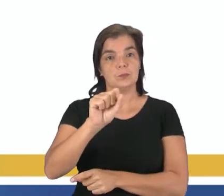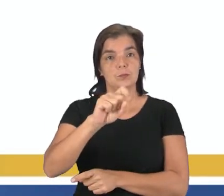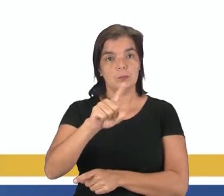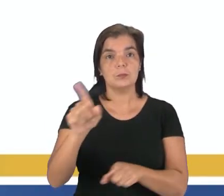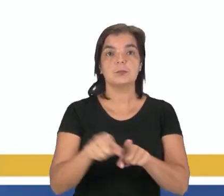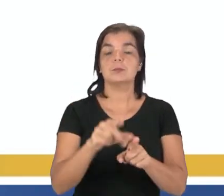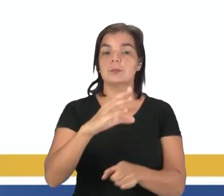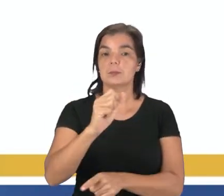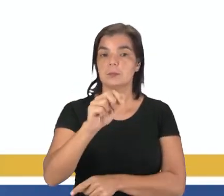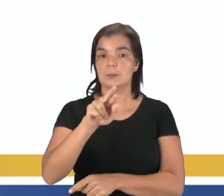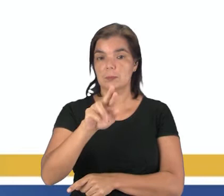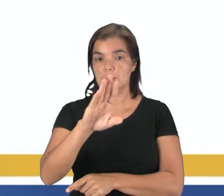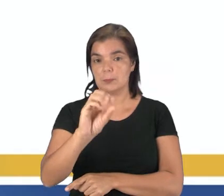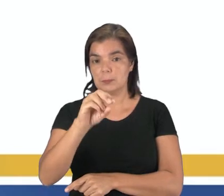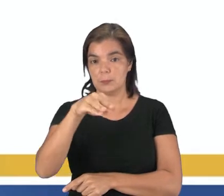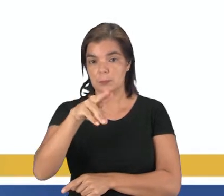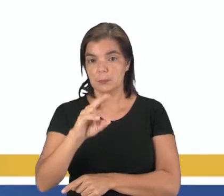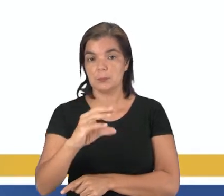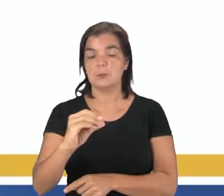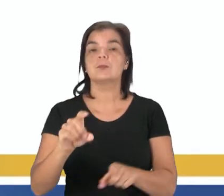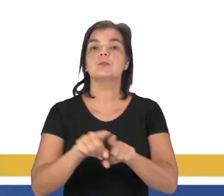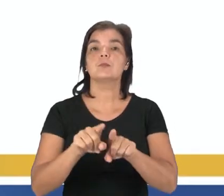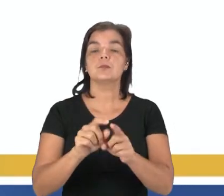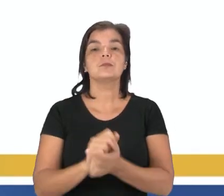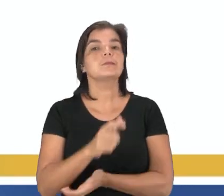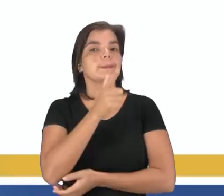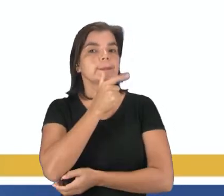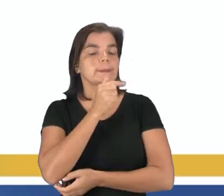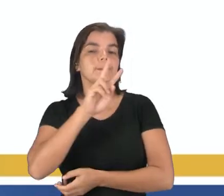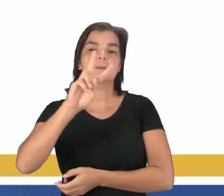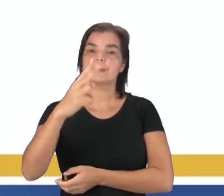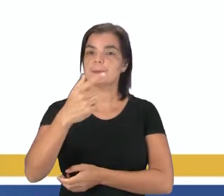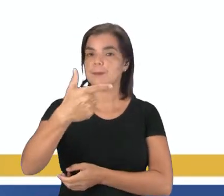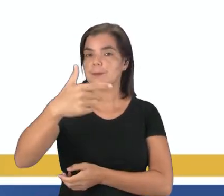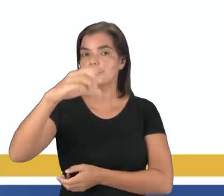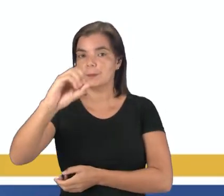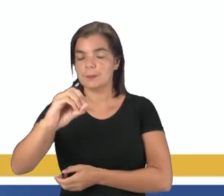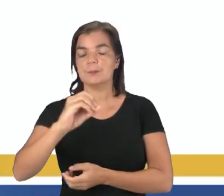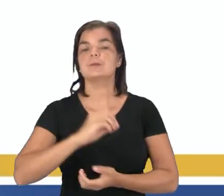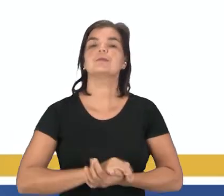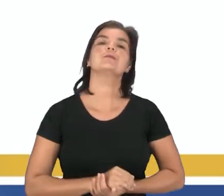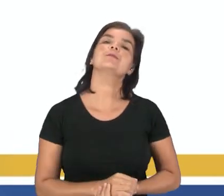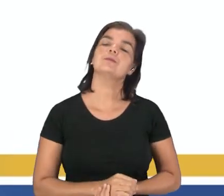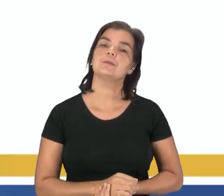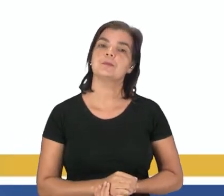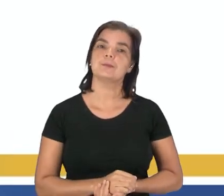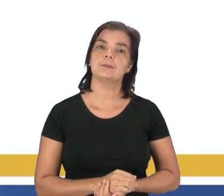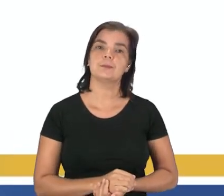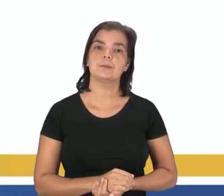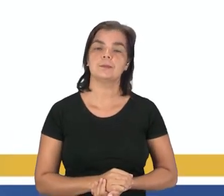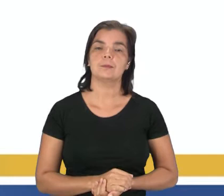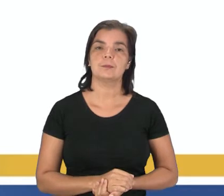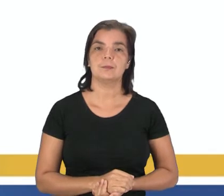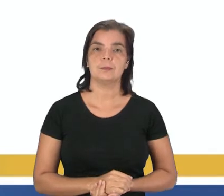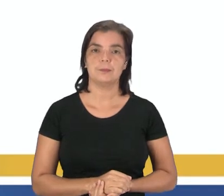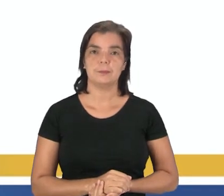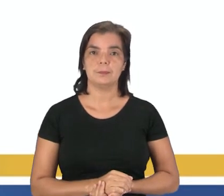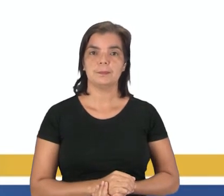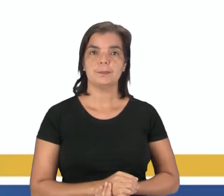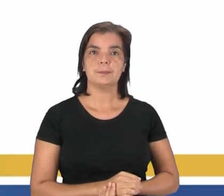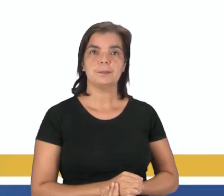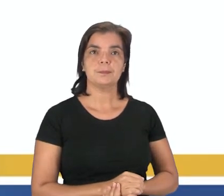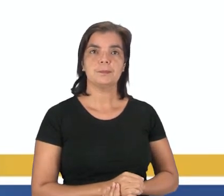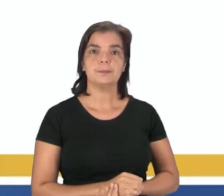gente representa por CO2. Enquanto que a água, como eu já falei, é representada por 2 hidrogênios associados a um